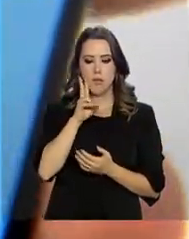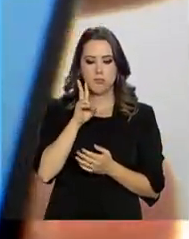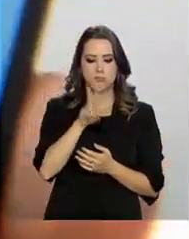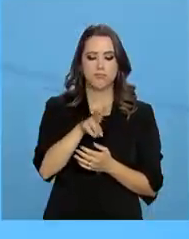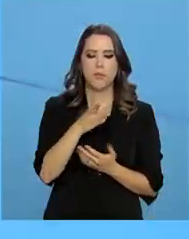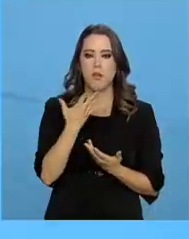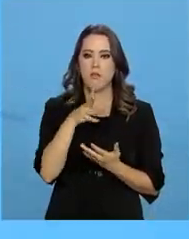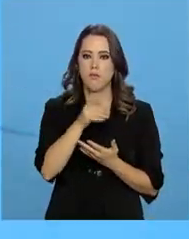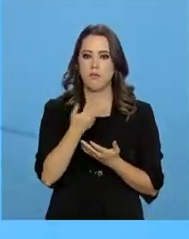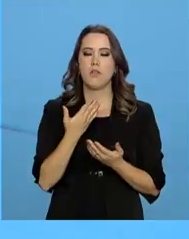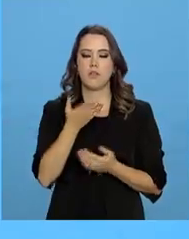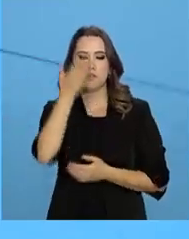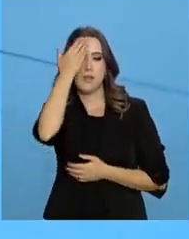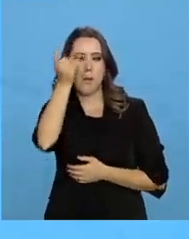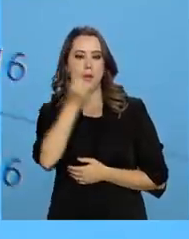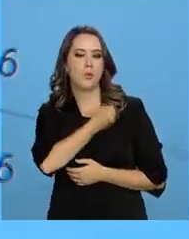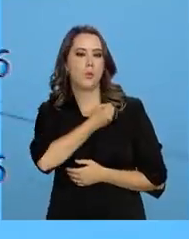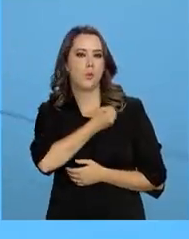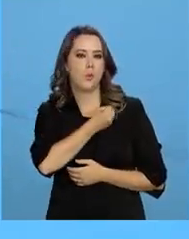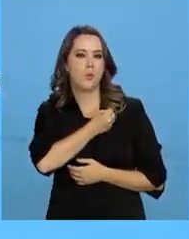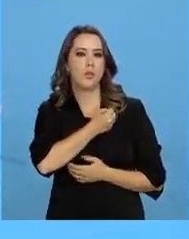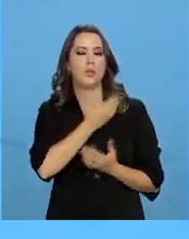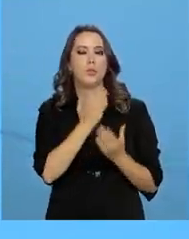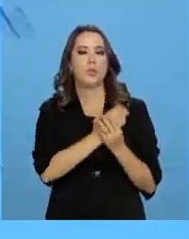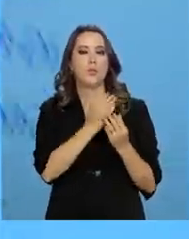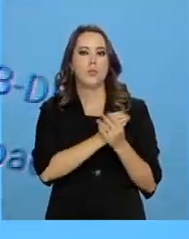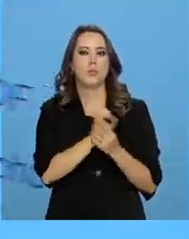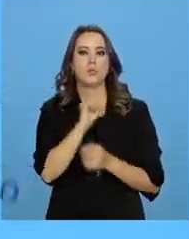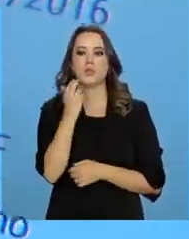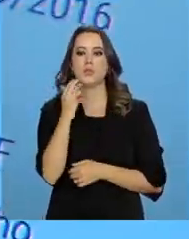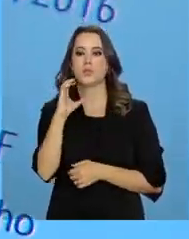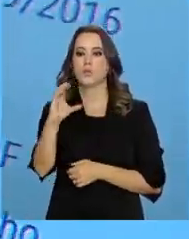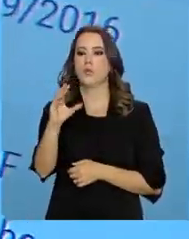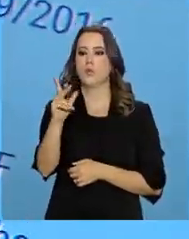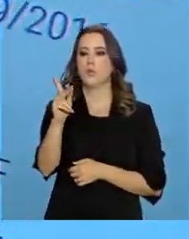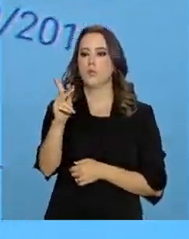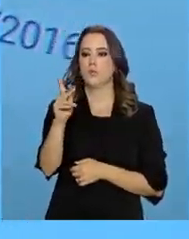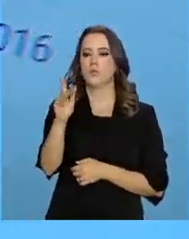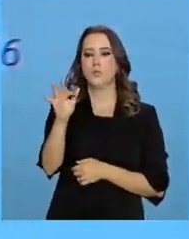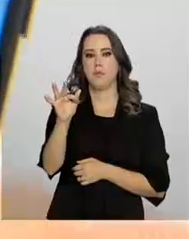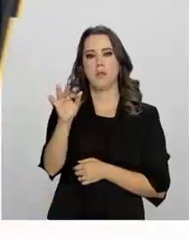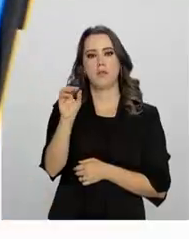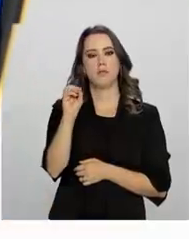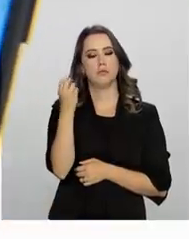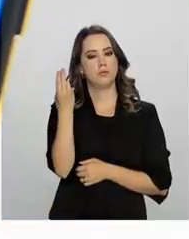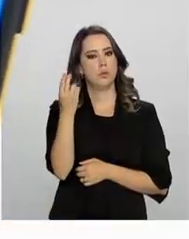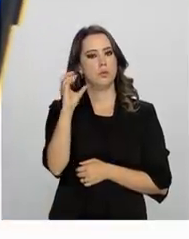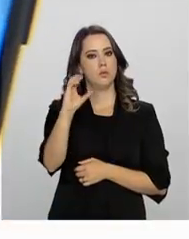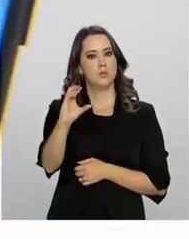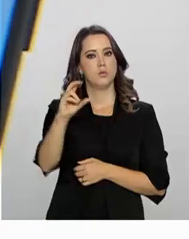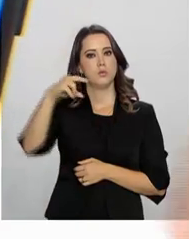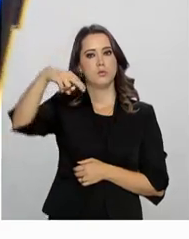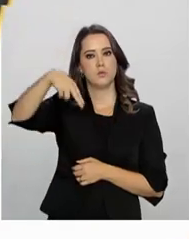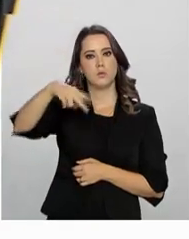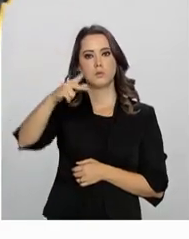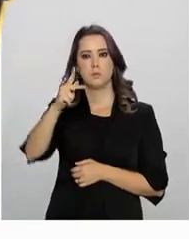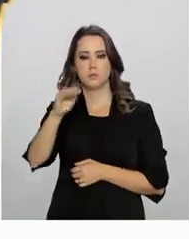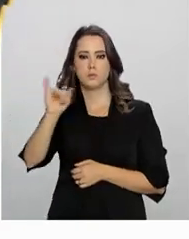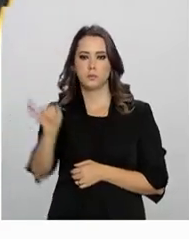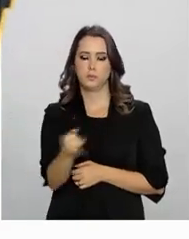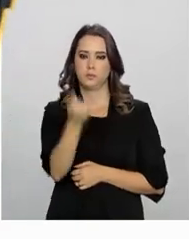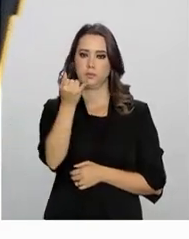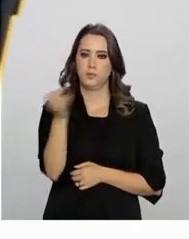mãos o número do processo ou digitando o cpf ou cnpj o novo aplicativo também